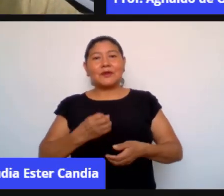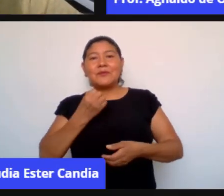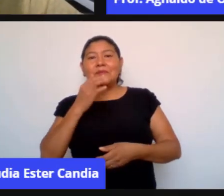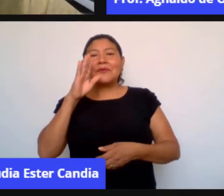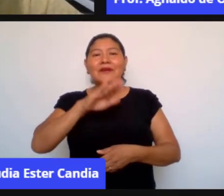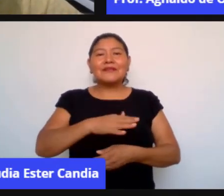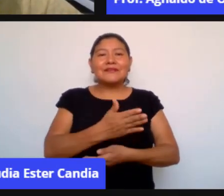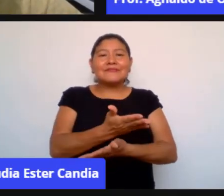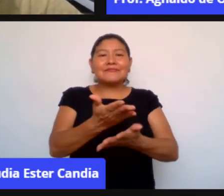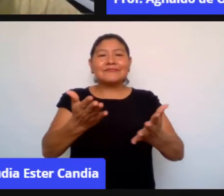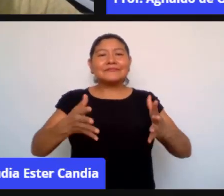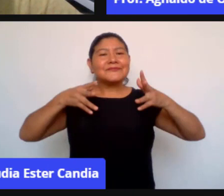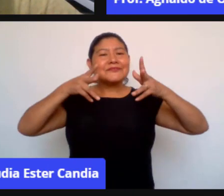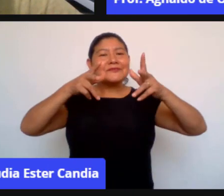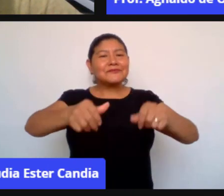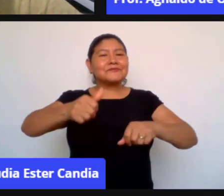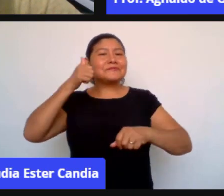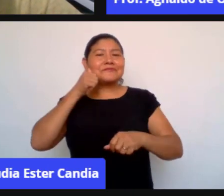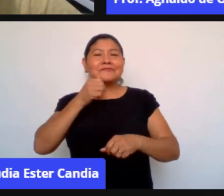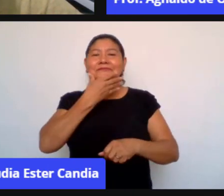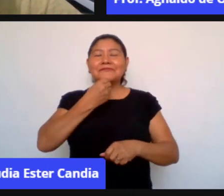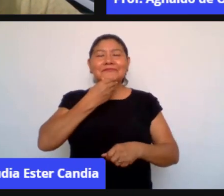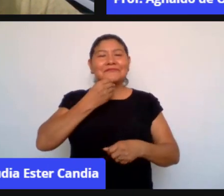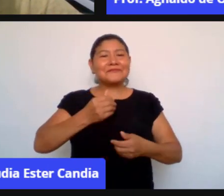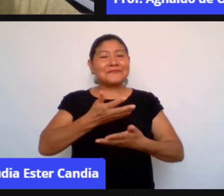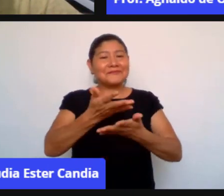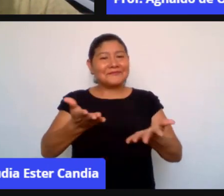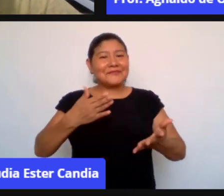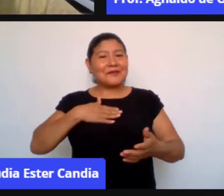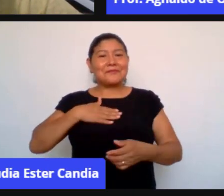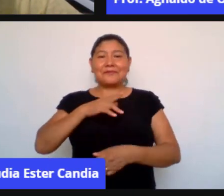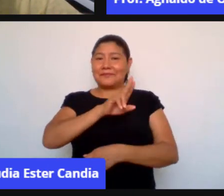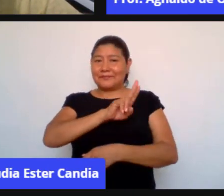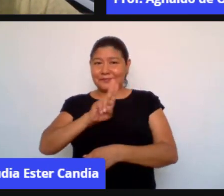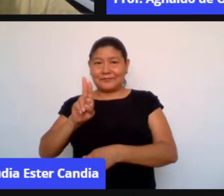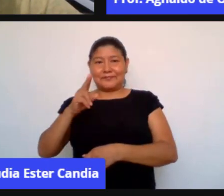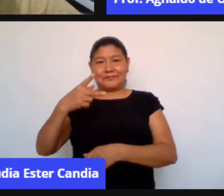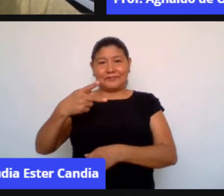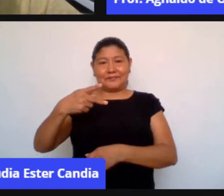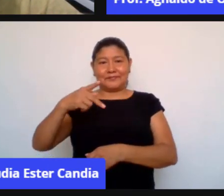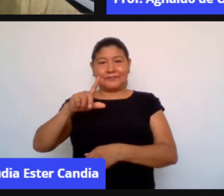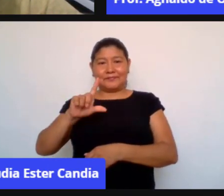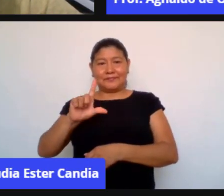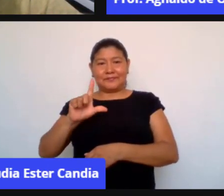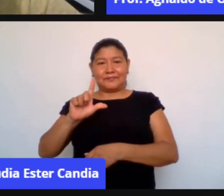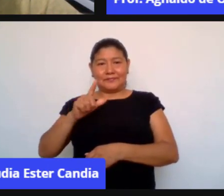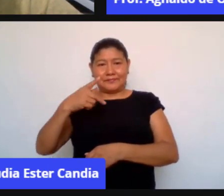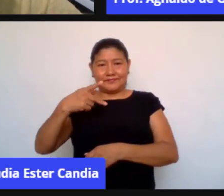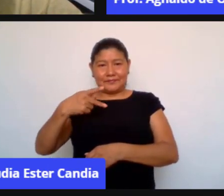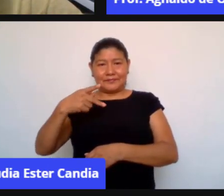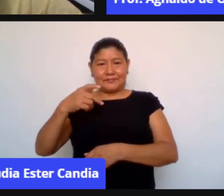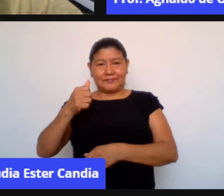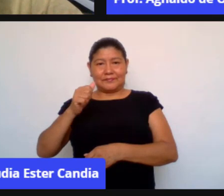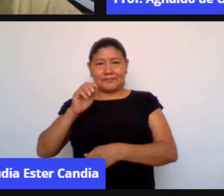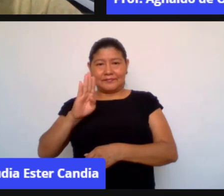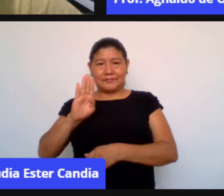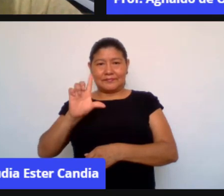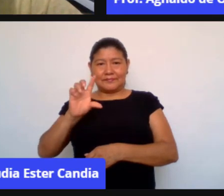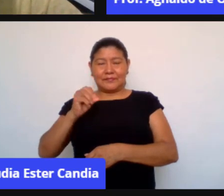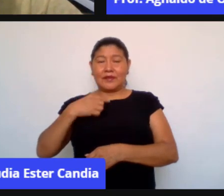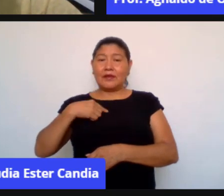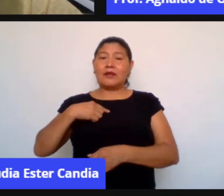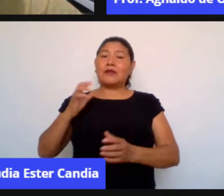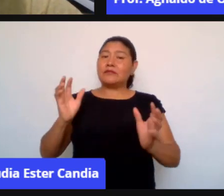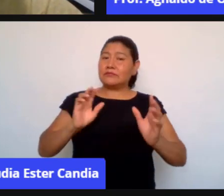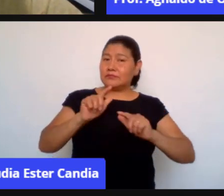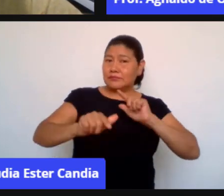tarde a todas e a todos. Eu sou o professor Pablo, faço parte da equipe de matemática da CEMED. Hoje eu estou aqui